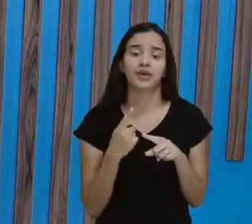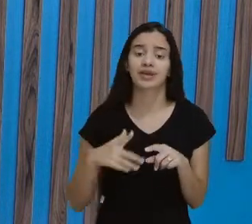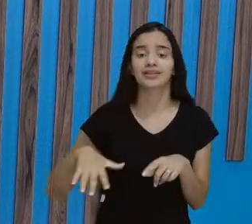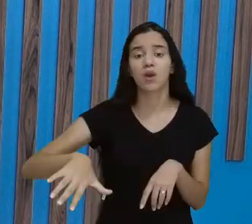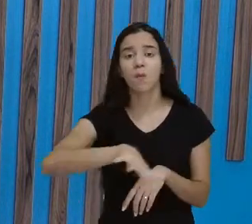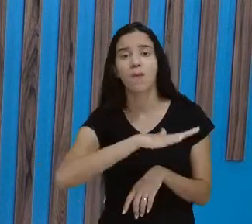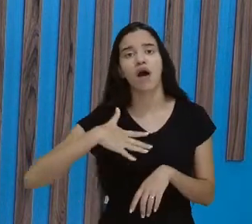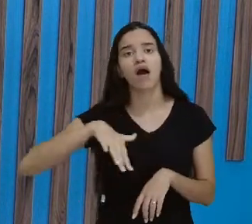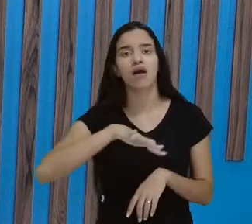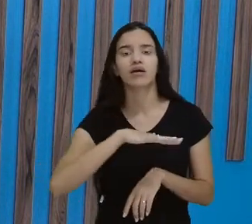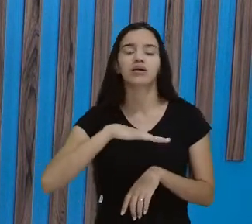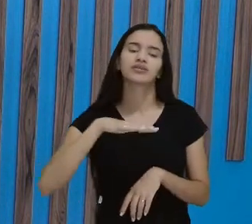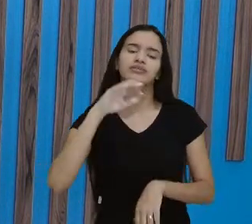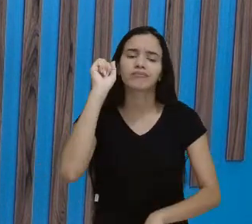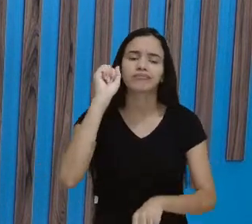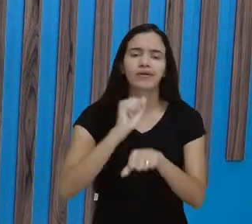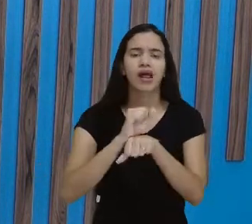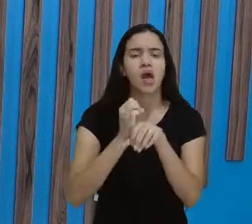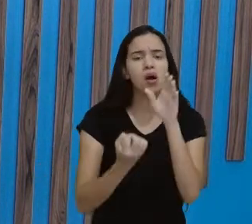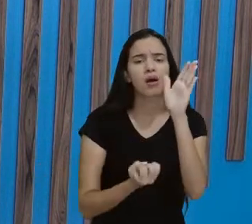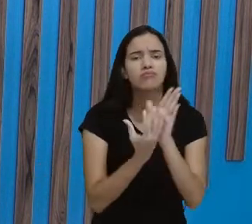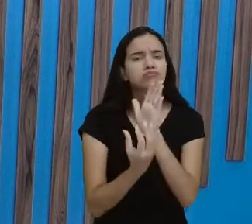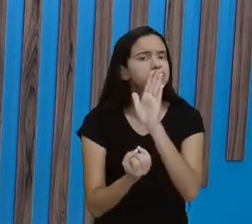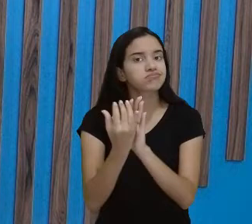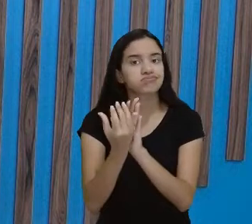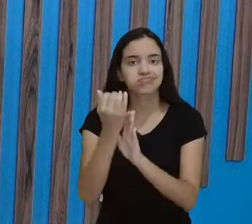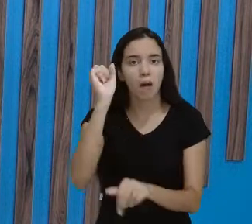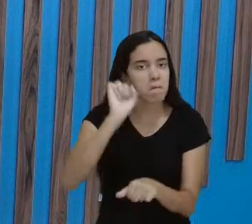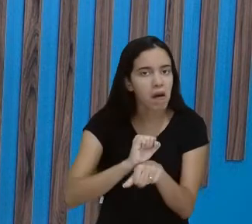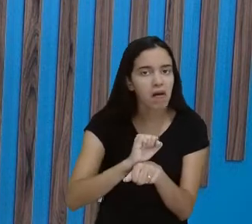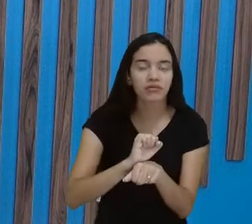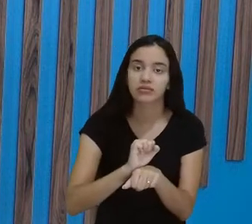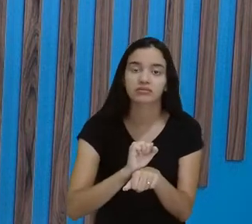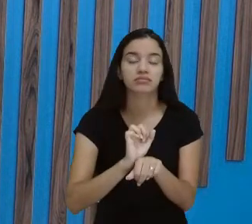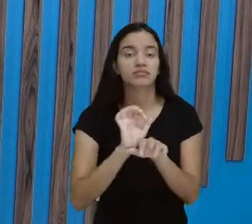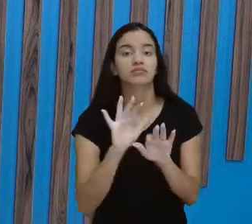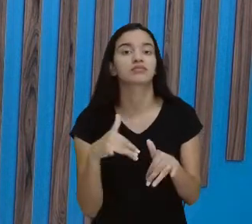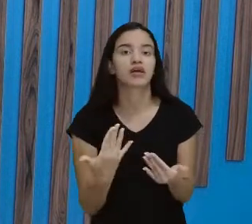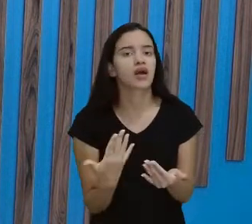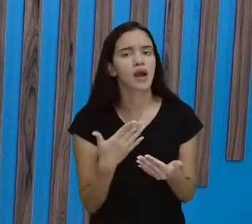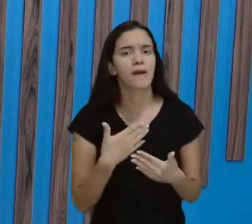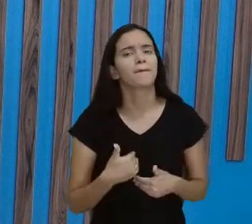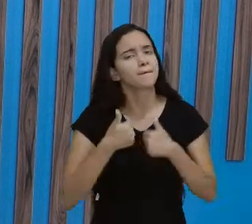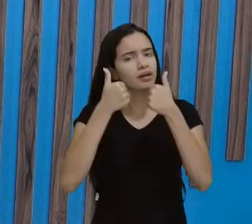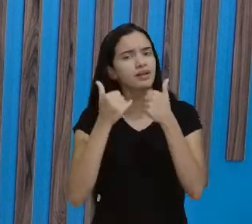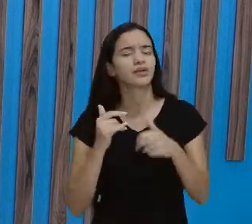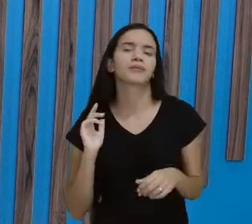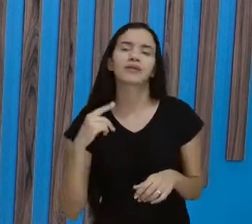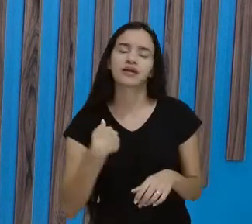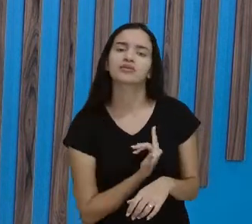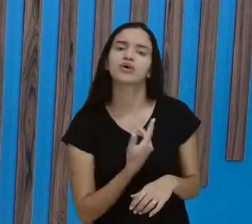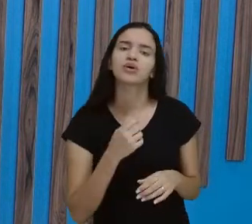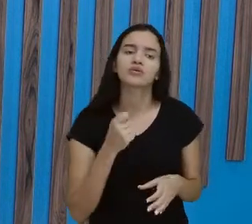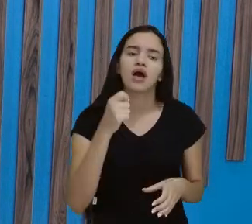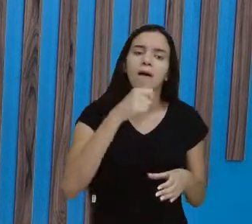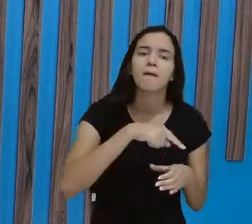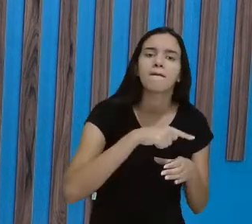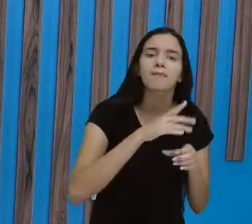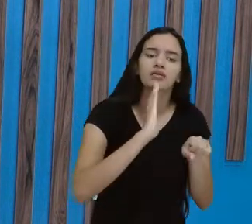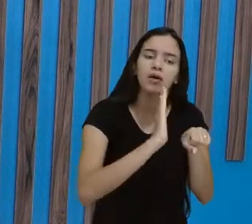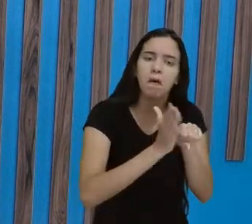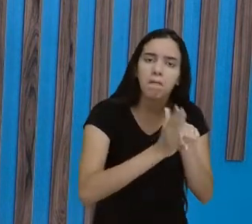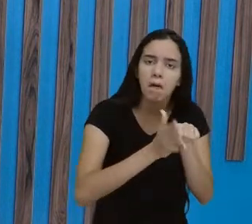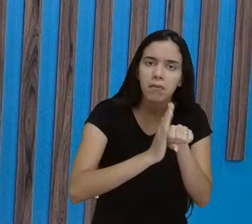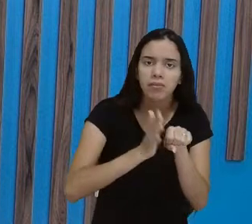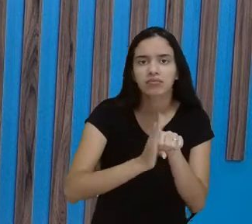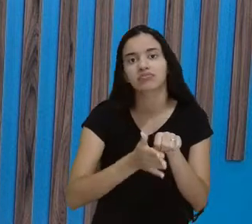está desocupada, que está ali parada, não produz. Então é legal, de repente, até para a gente ver. Você planta tomate,